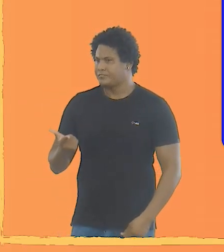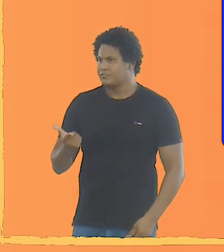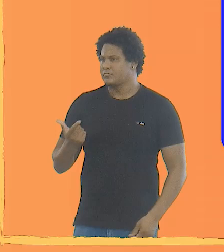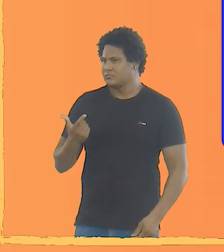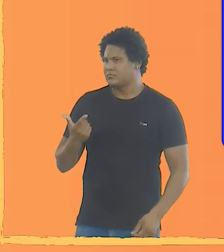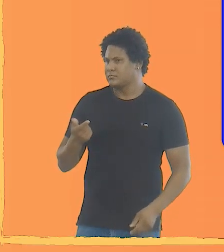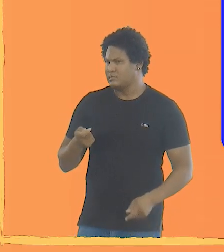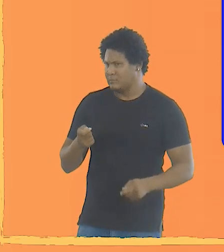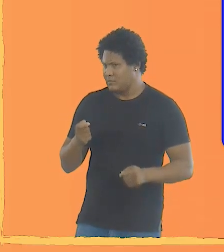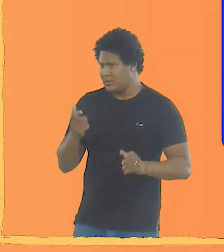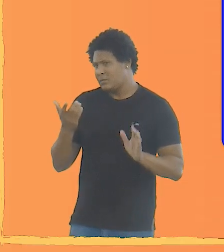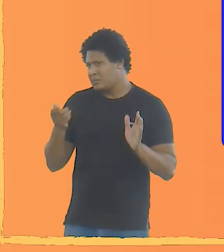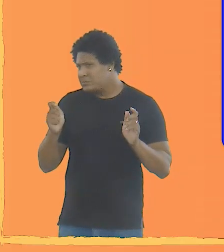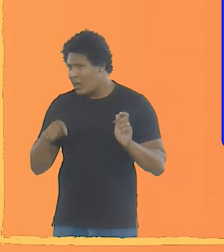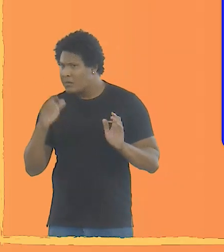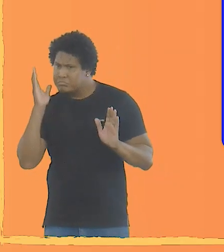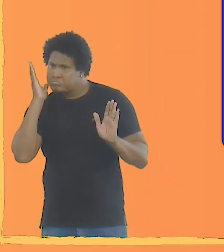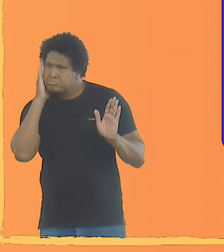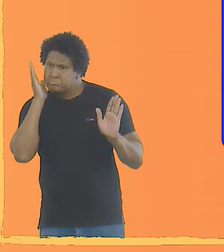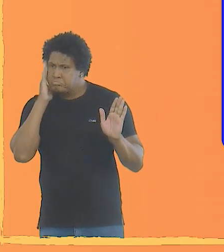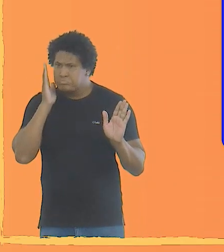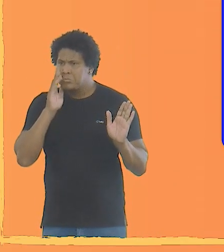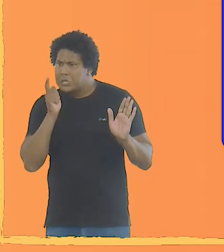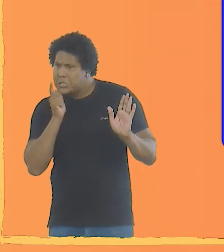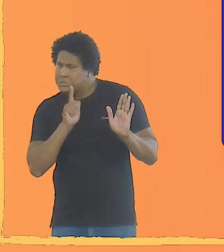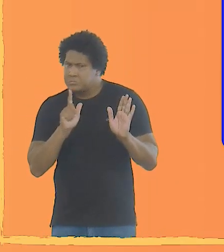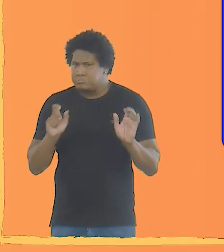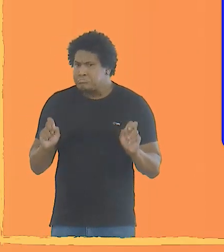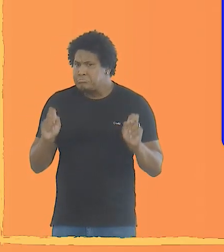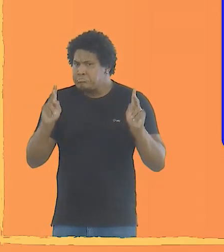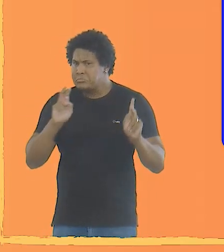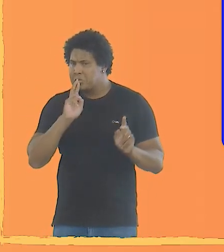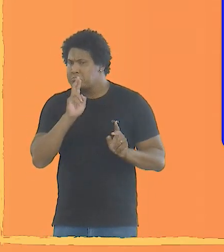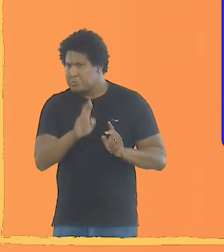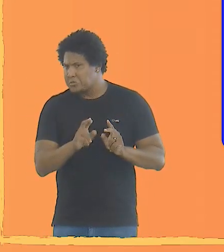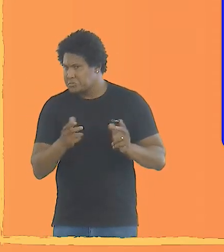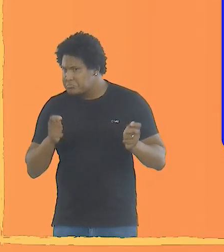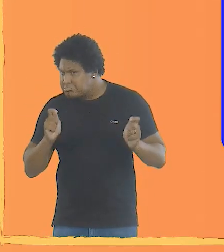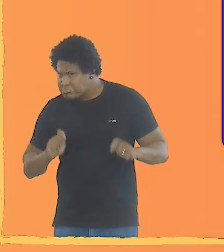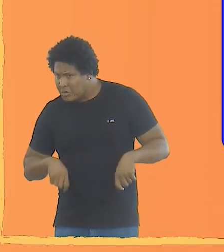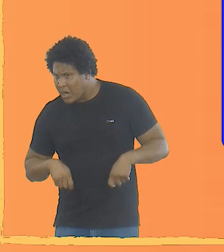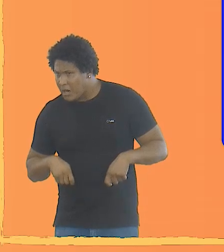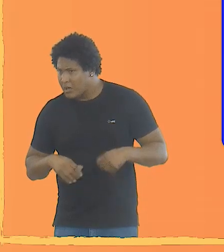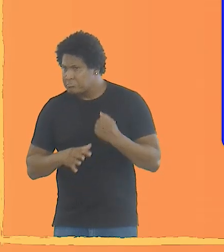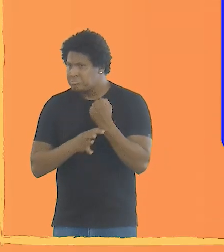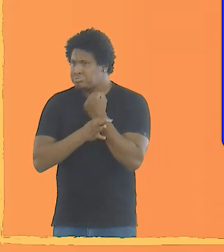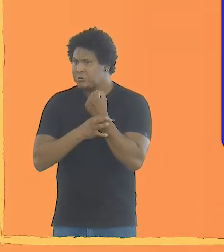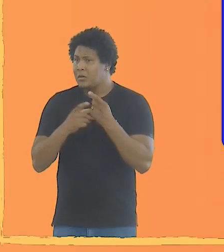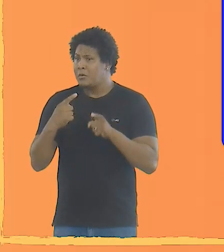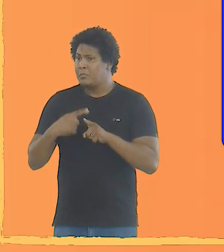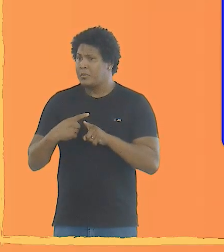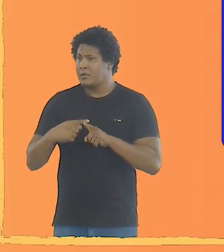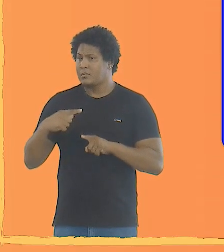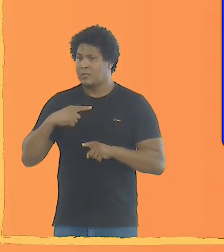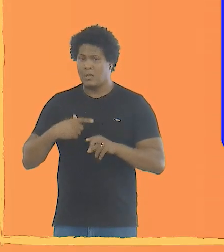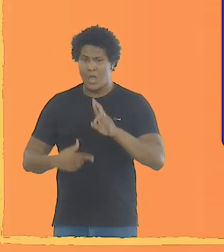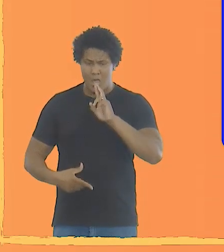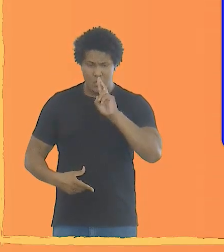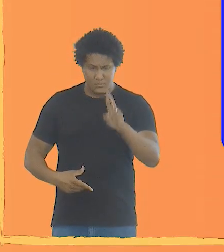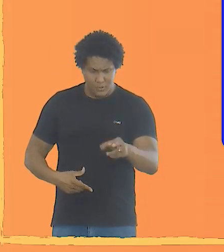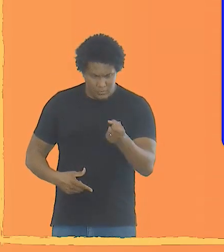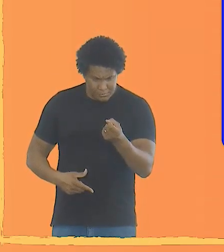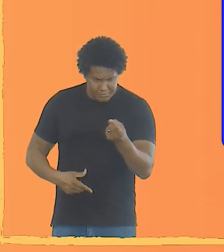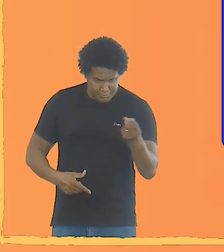admitir que o diretor sabe que alguém vai acertar a resposta? Sim. Por que alguém vai acertar a resposta? Porque tem